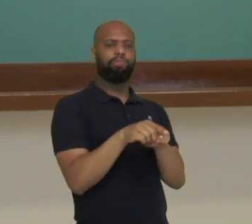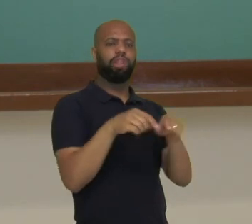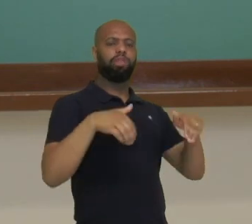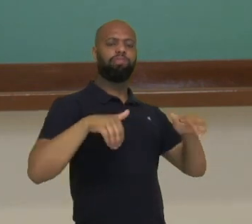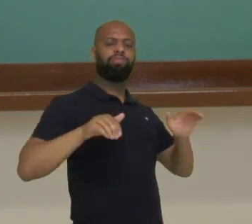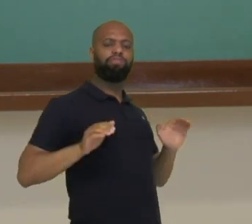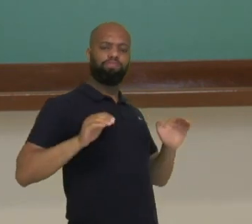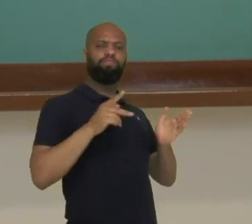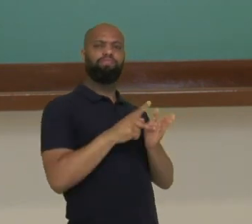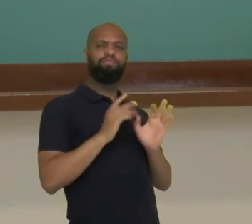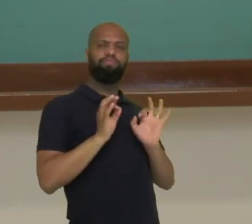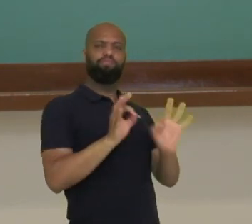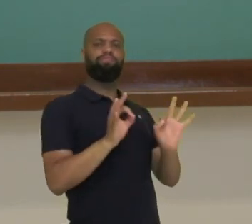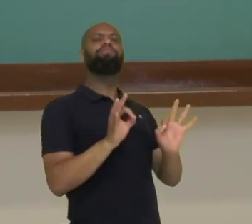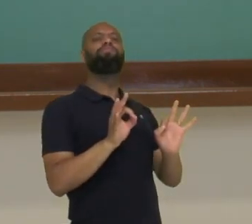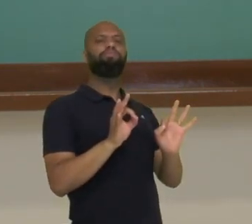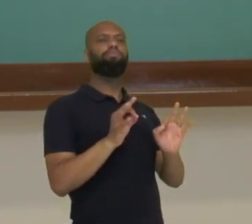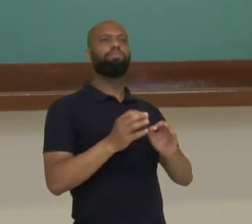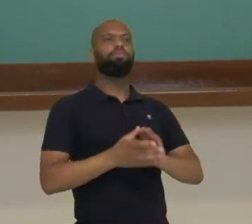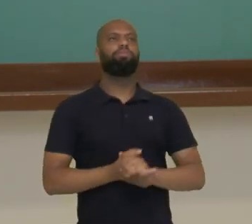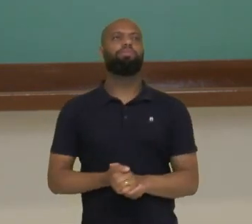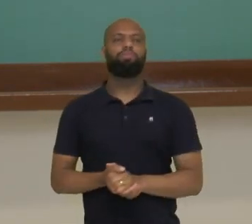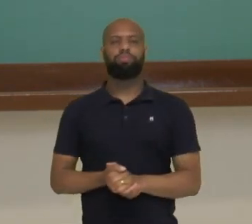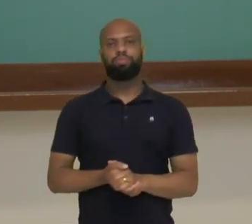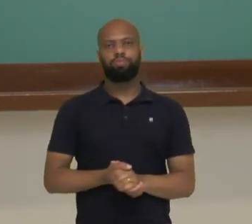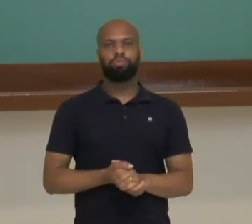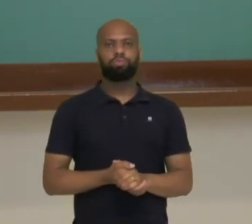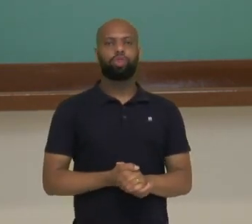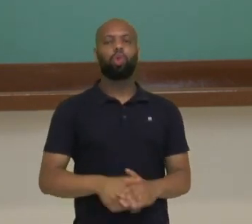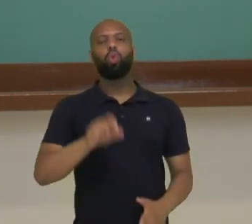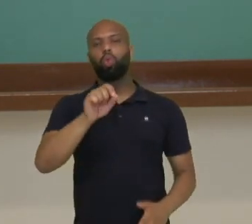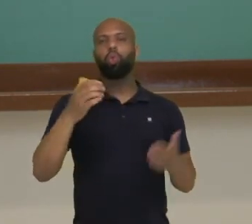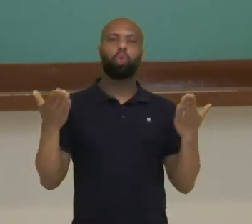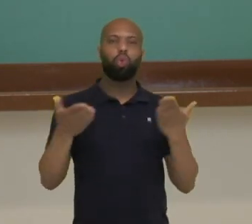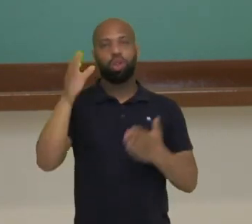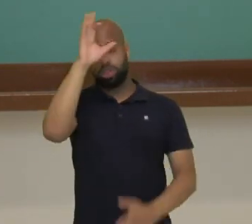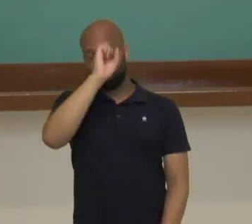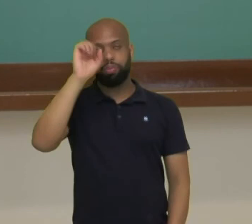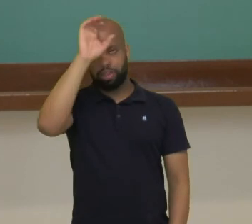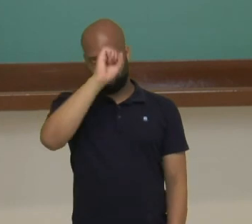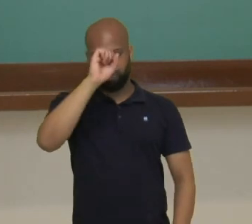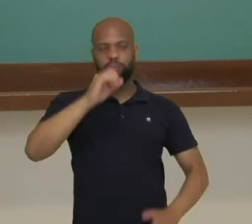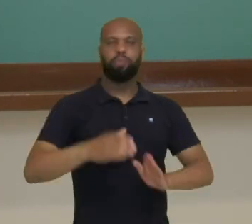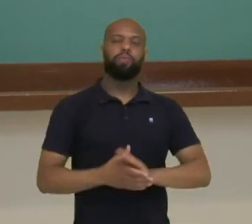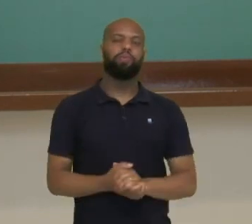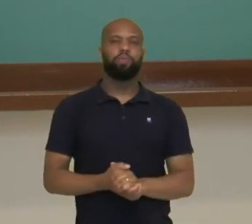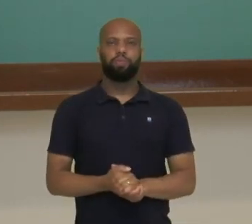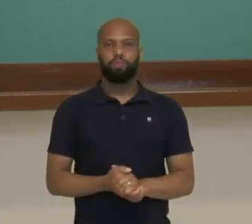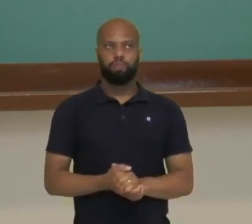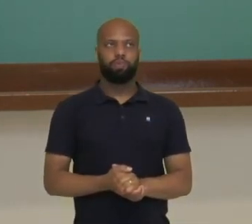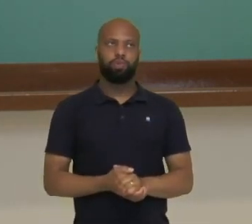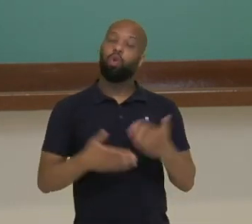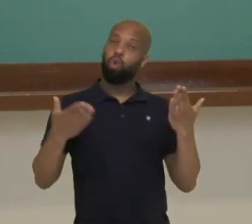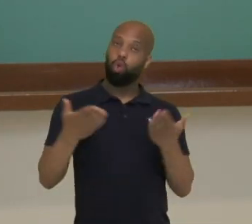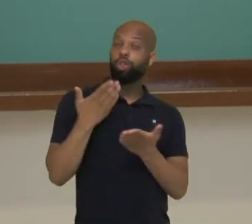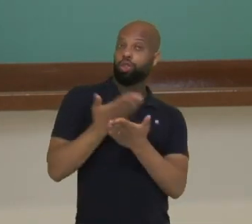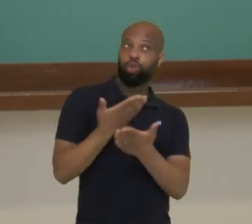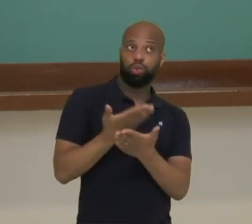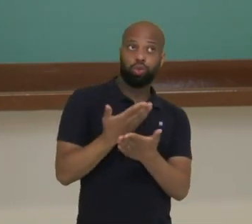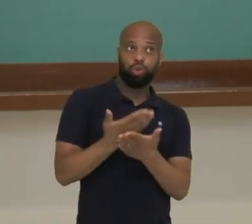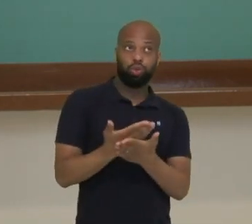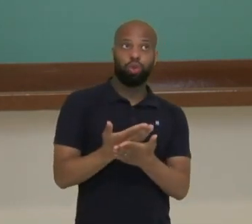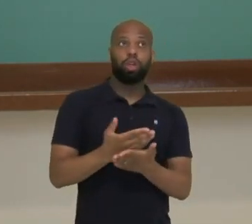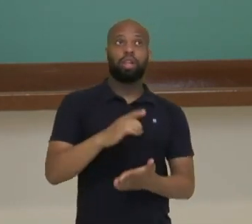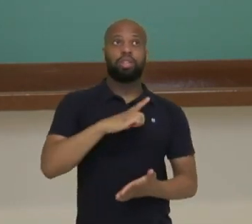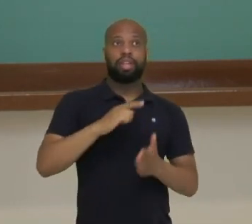monarquia realmente existente. Bom, pessoal, o que nós vimos durante toda essa aula? A gente estudou